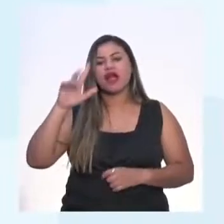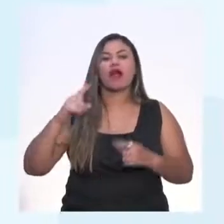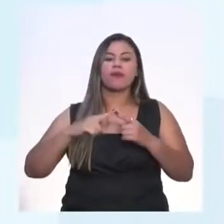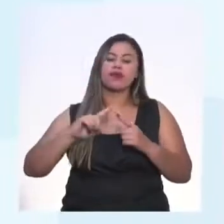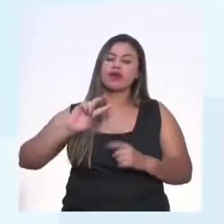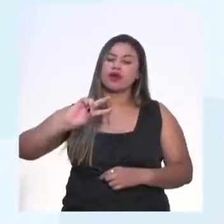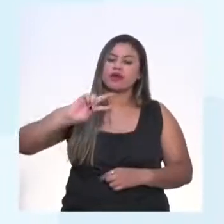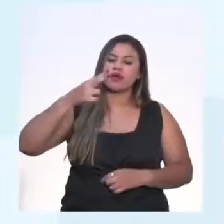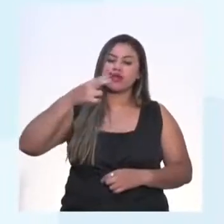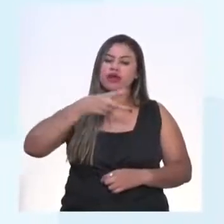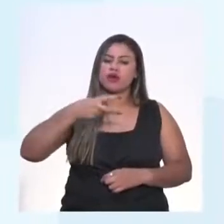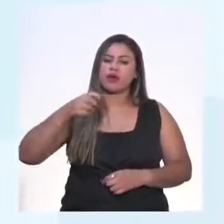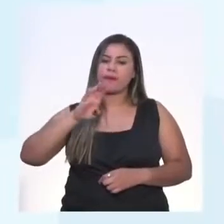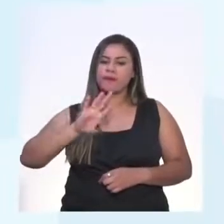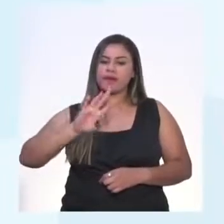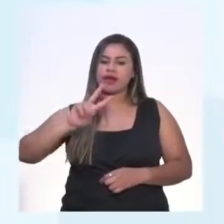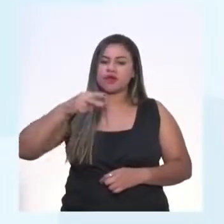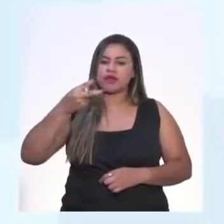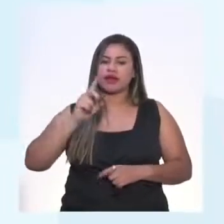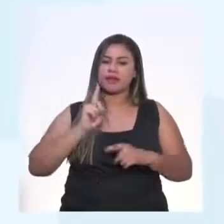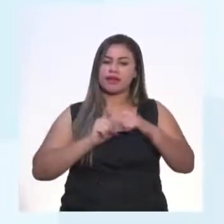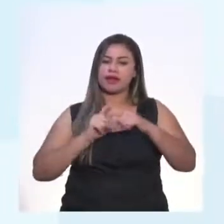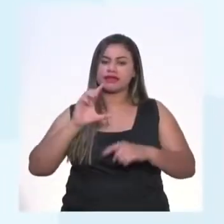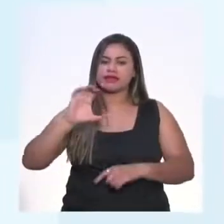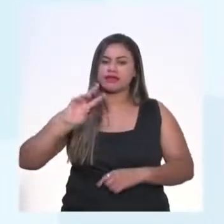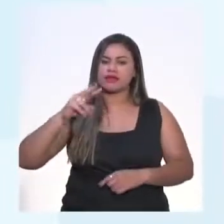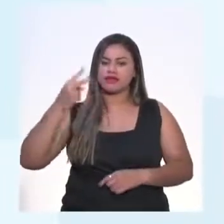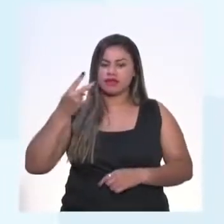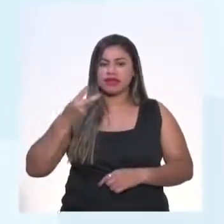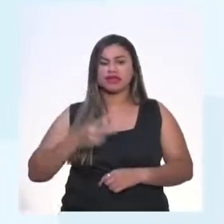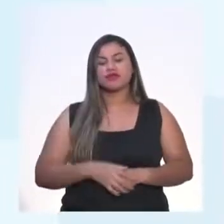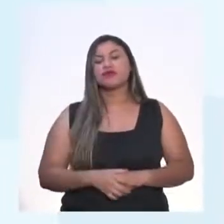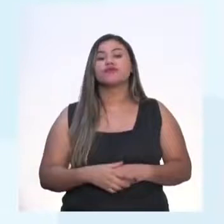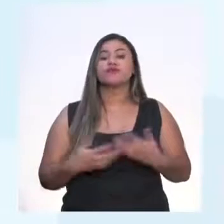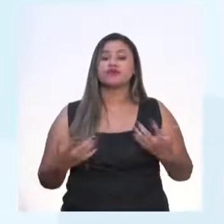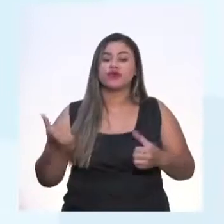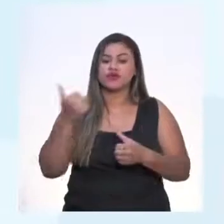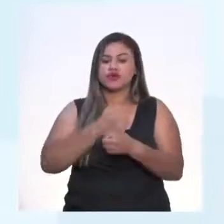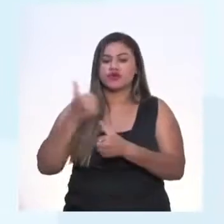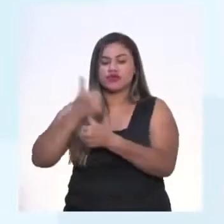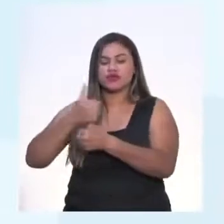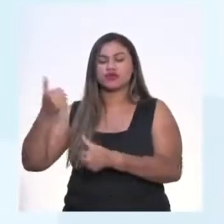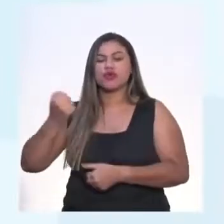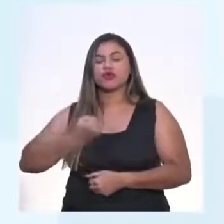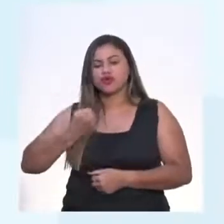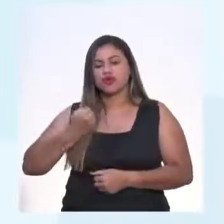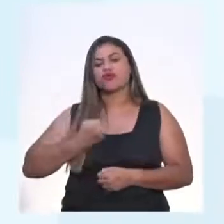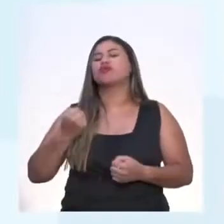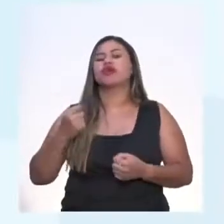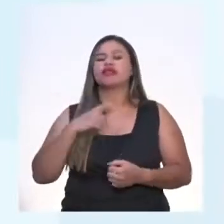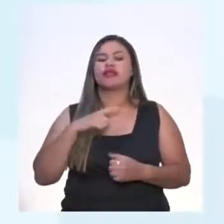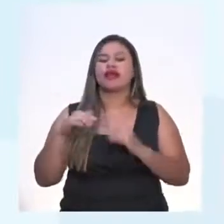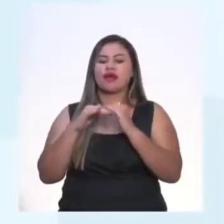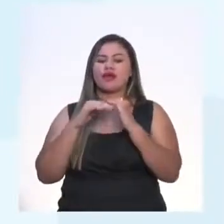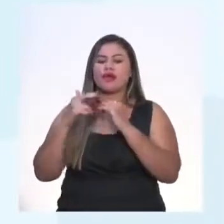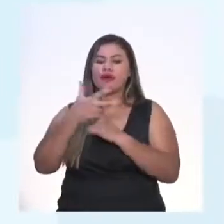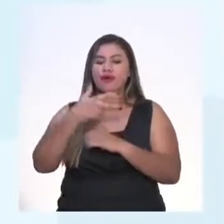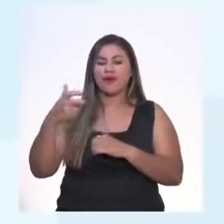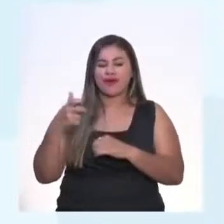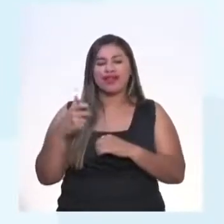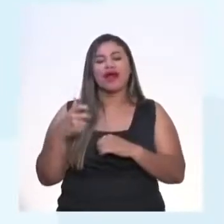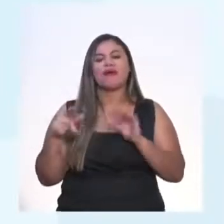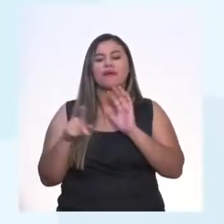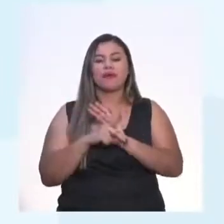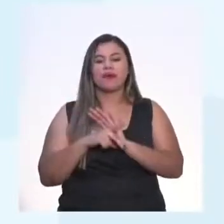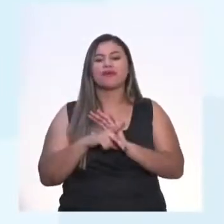quadrado é igual a b ao quadrado mais c ao quadrado. Então, eu substituo ali os valores, então eu tenho uma igualdade aí, né? Eu tenho